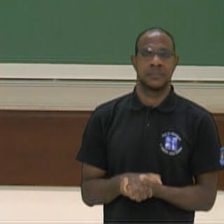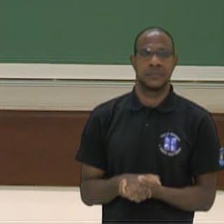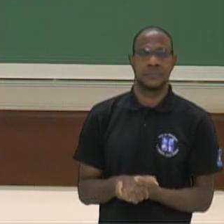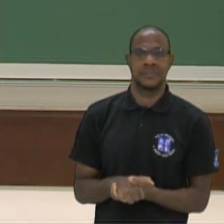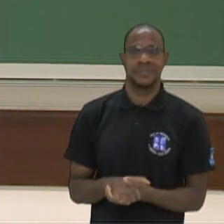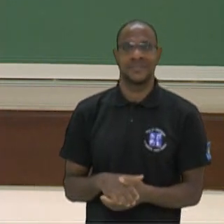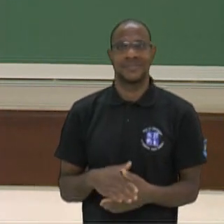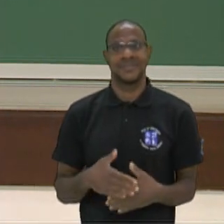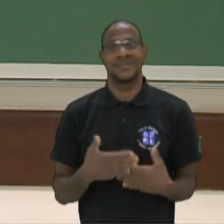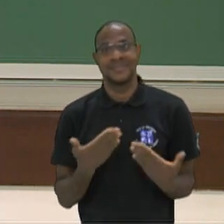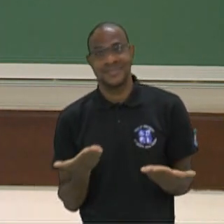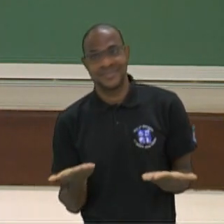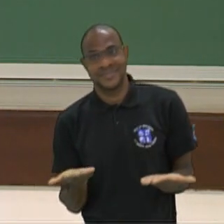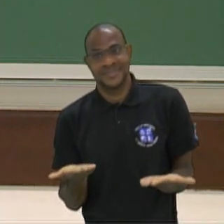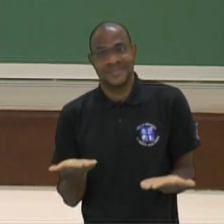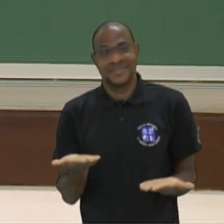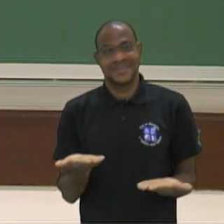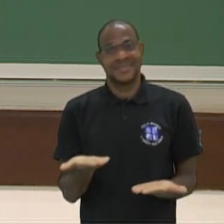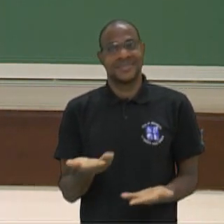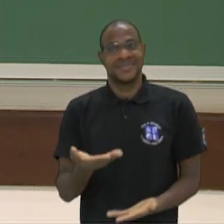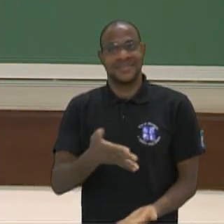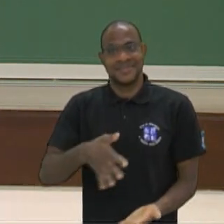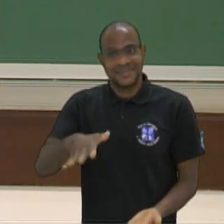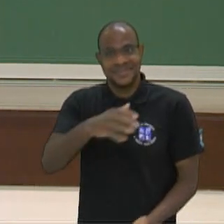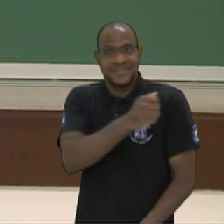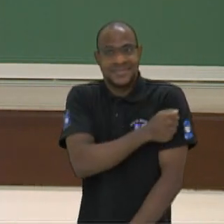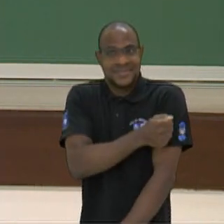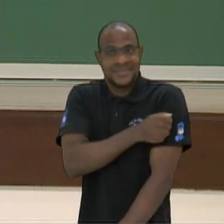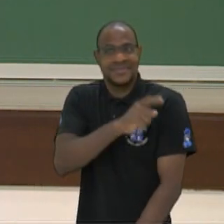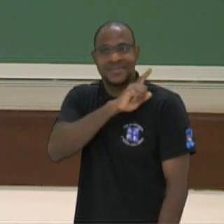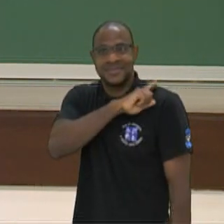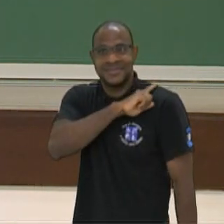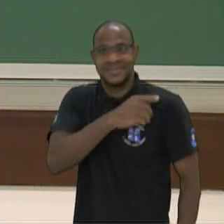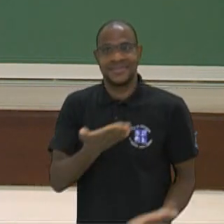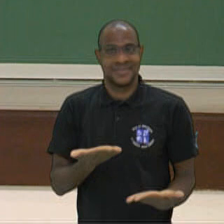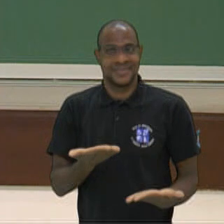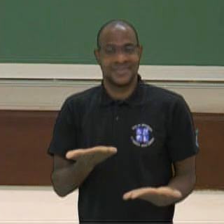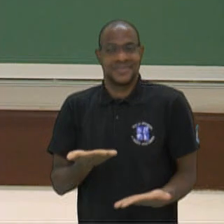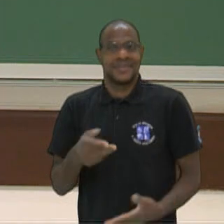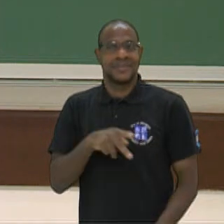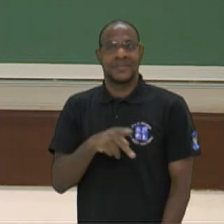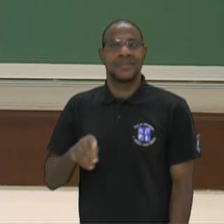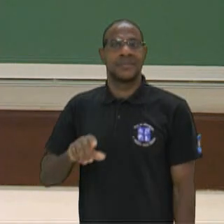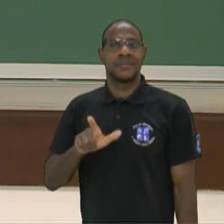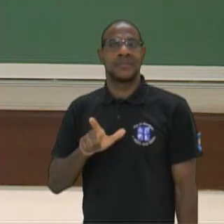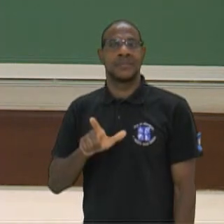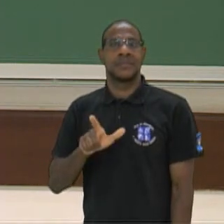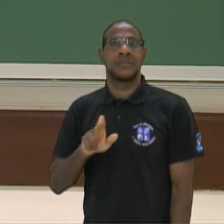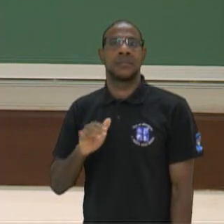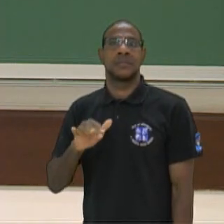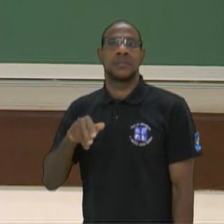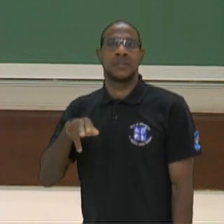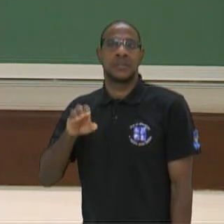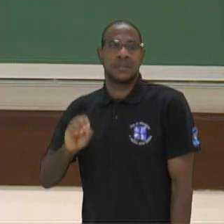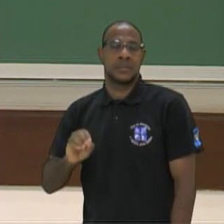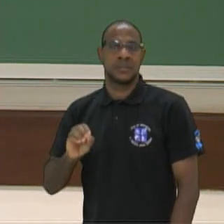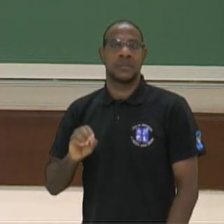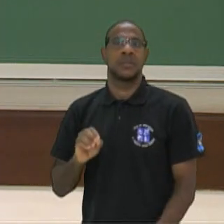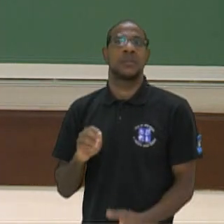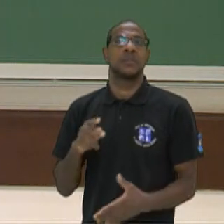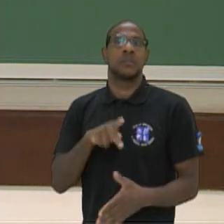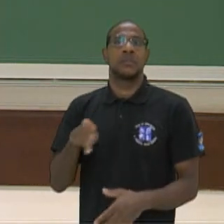Fala galera do primeiro ano, mais uma vez com vocês, professor Luciano, Biologia, e vou trabalhar com vocês o seguinte tema